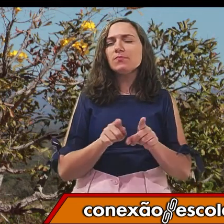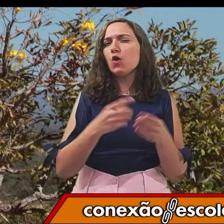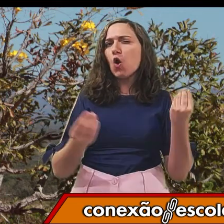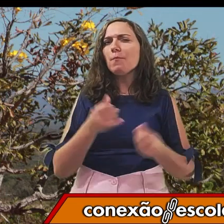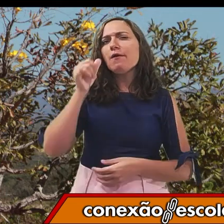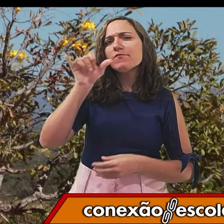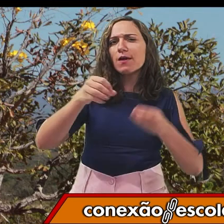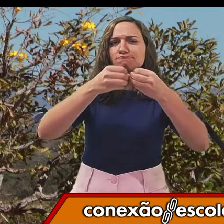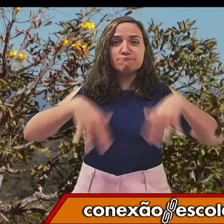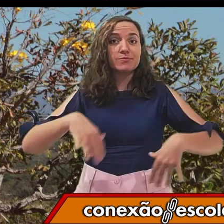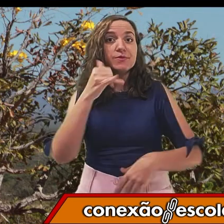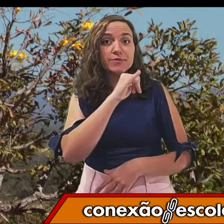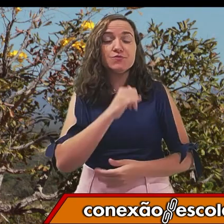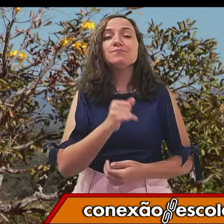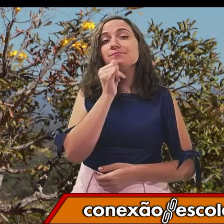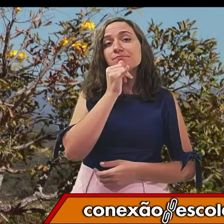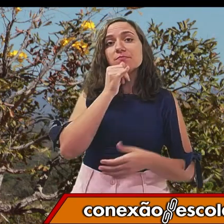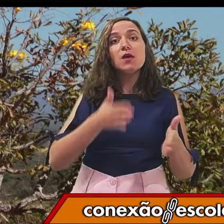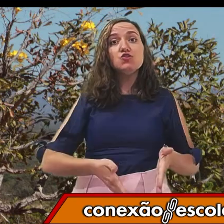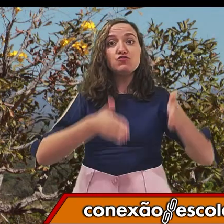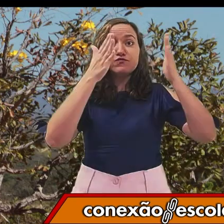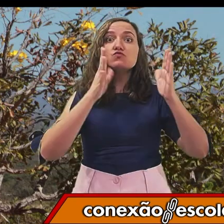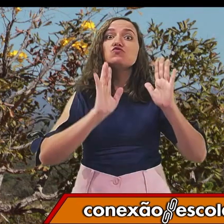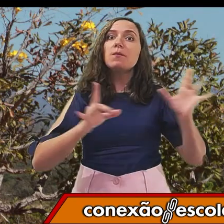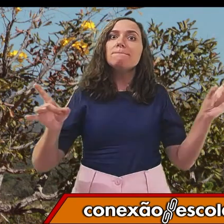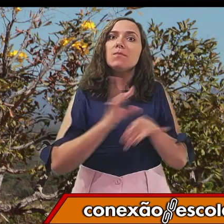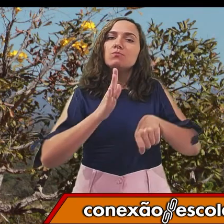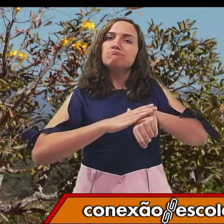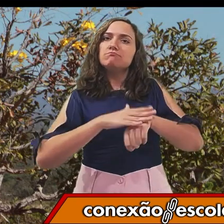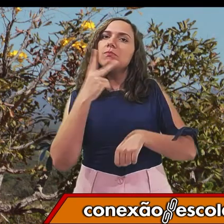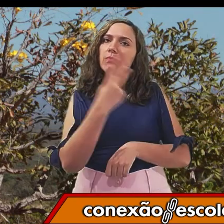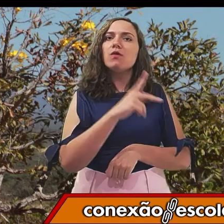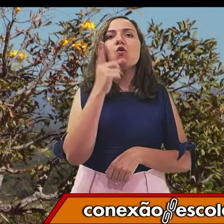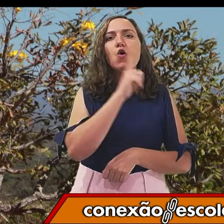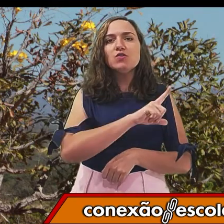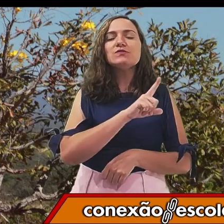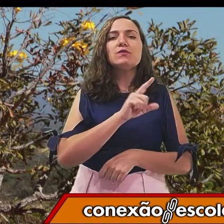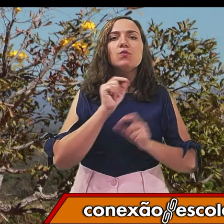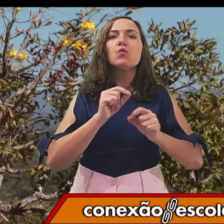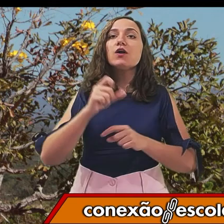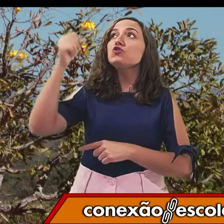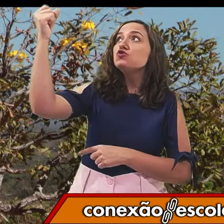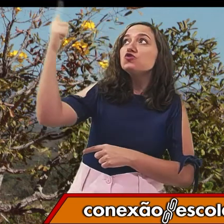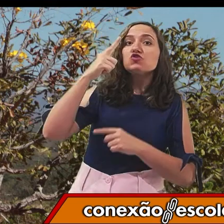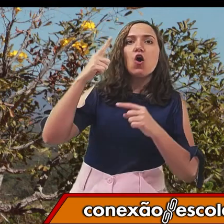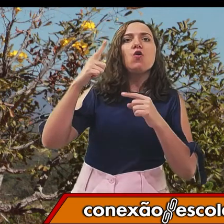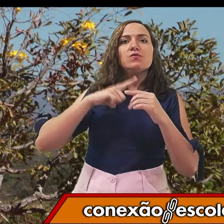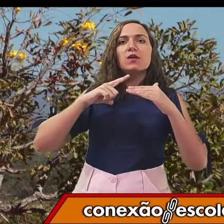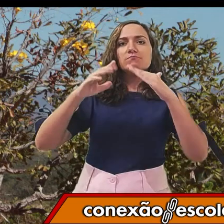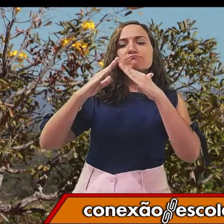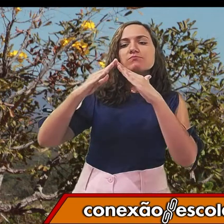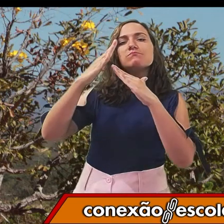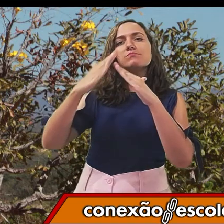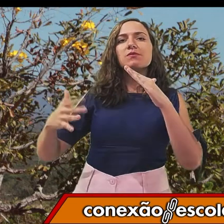exemplo, certos edifícios são projetados para coletar e armazenar a energia do sol, que é então usada